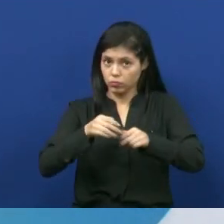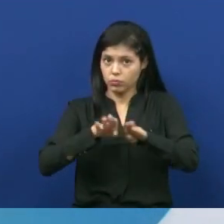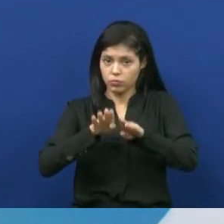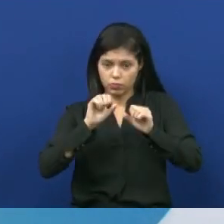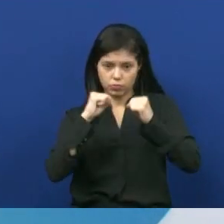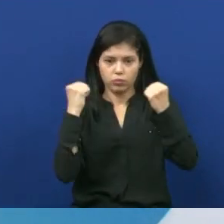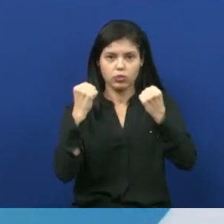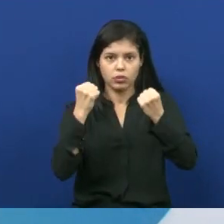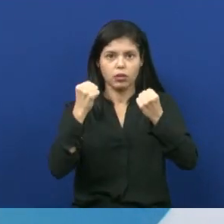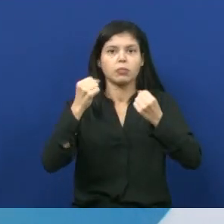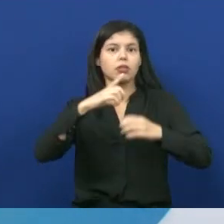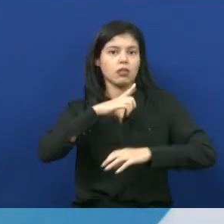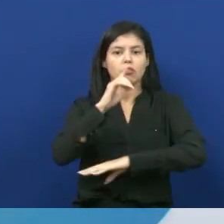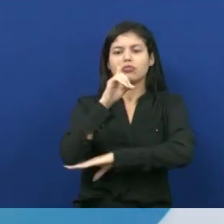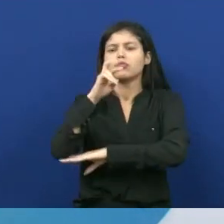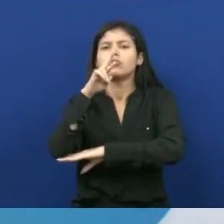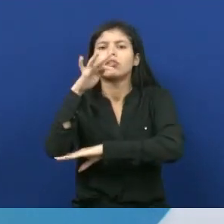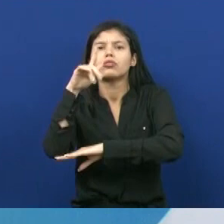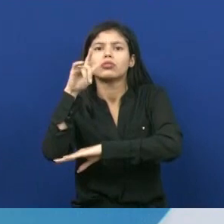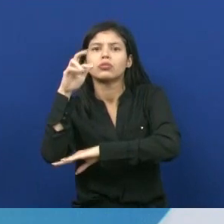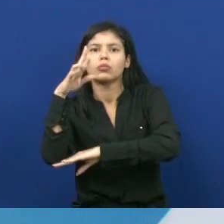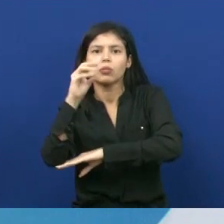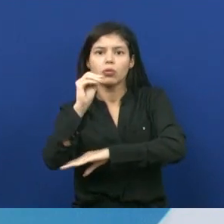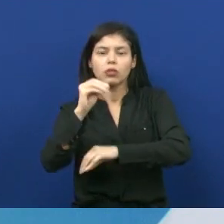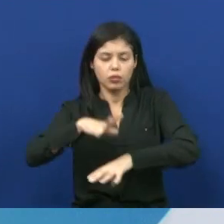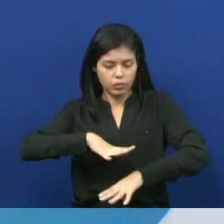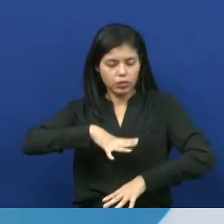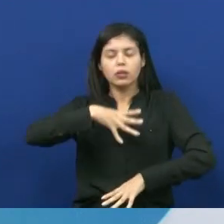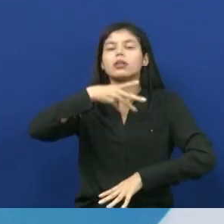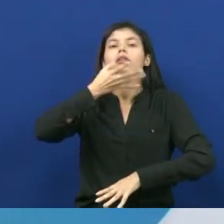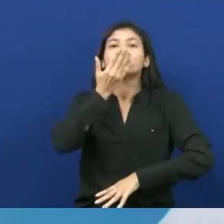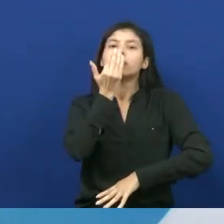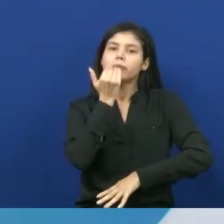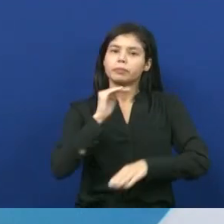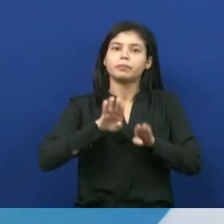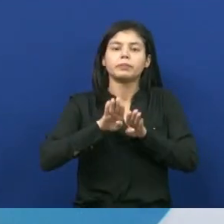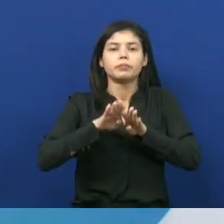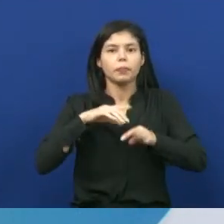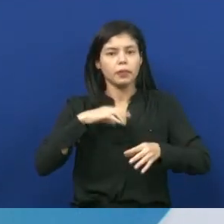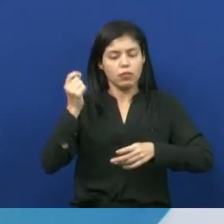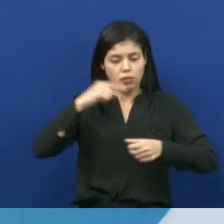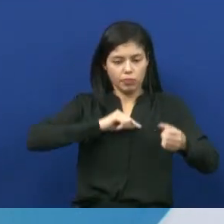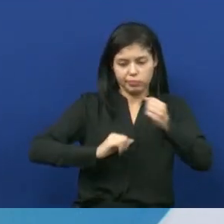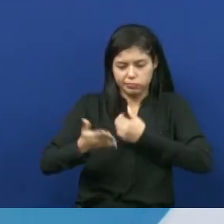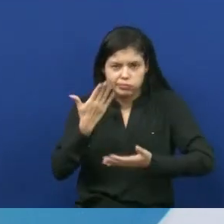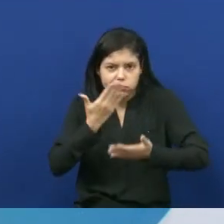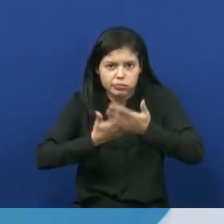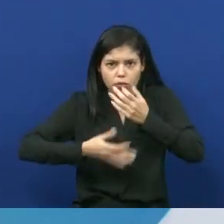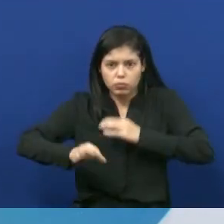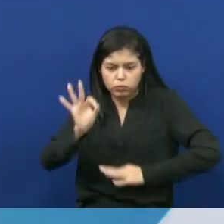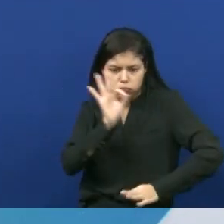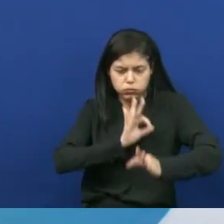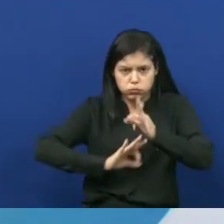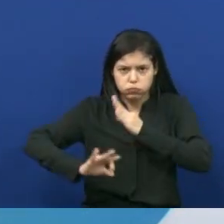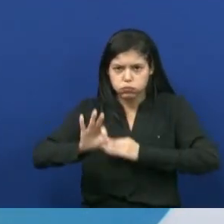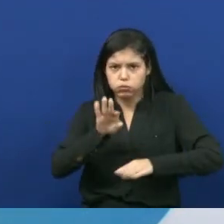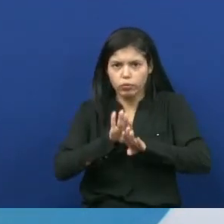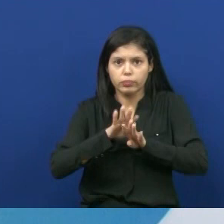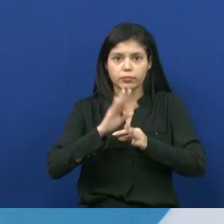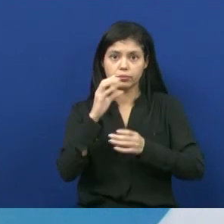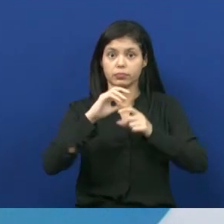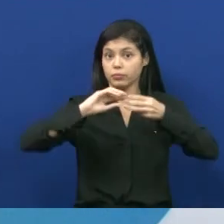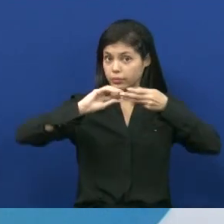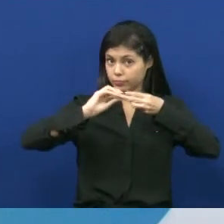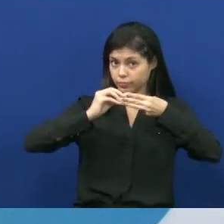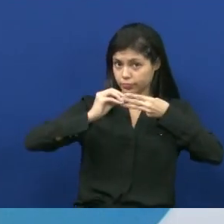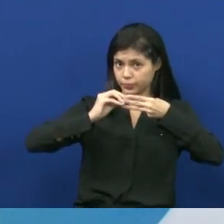sistema digestório, nós absorvemos esses nutrientes. Mas eles estão lá, perdidos no nosso corpo pelas